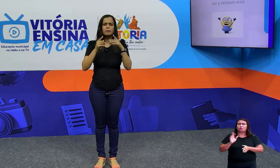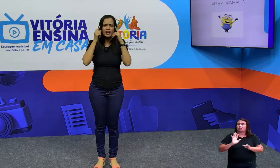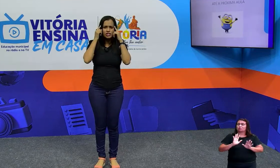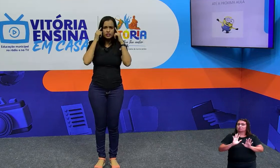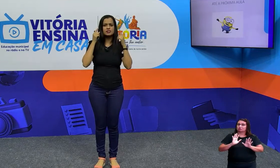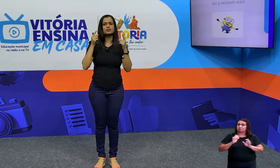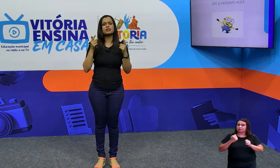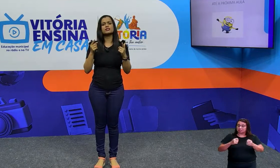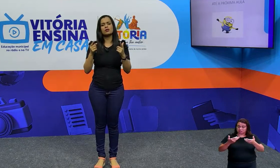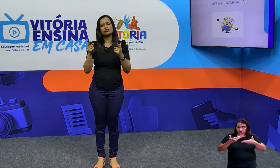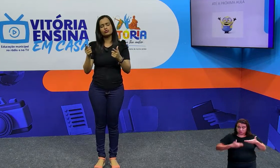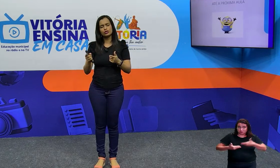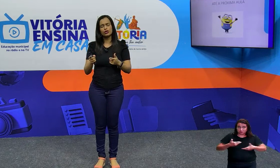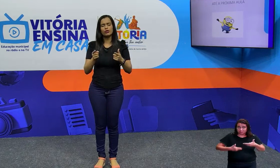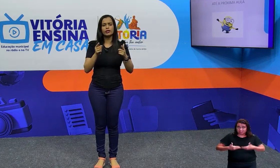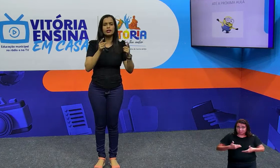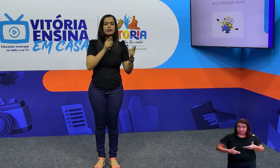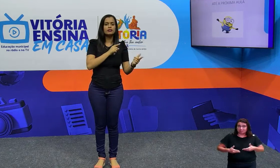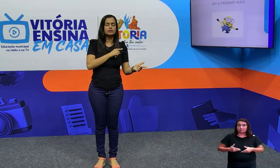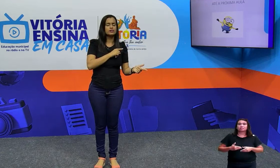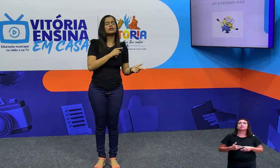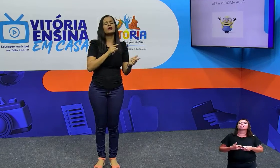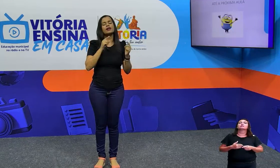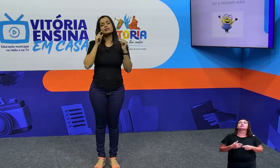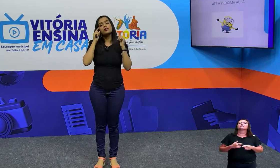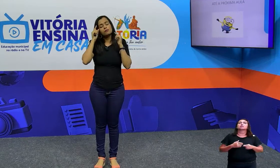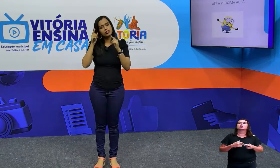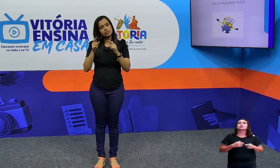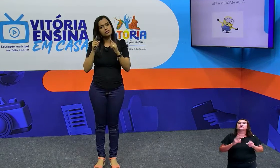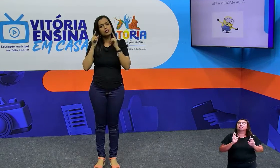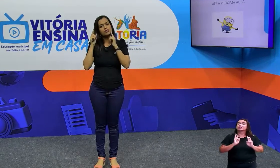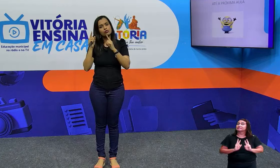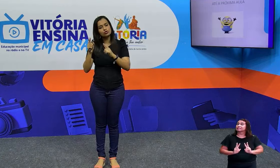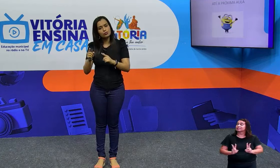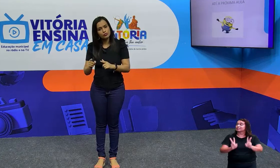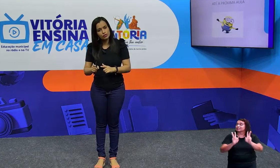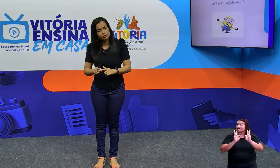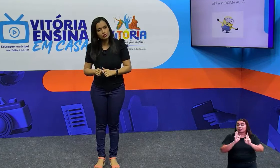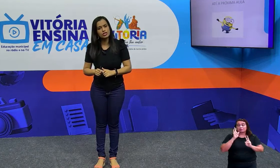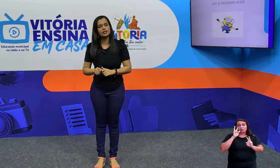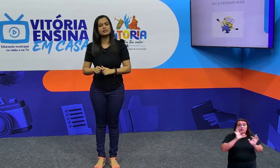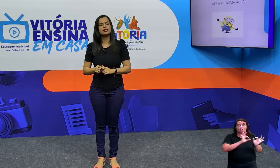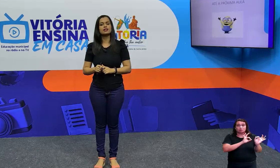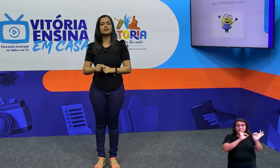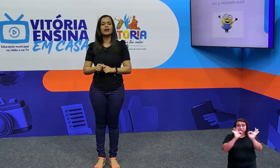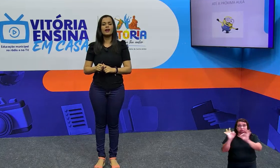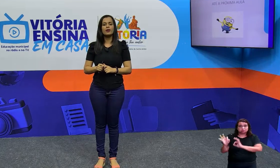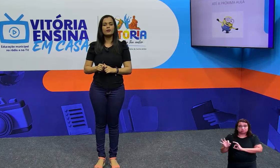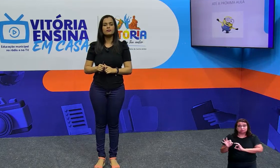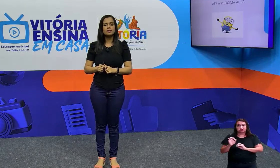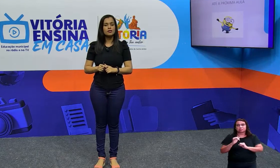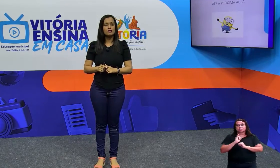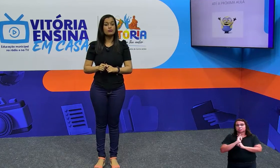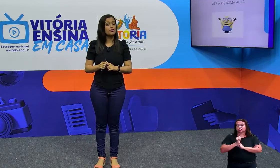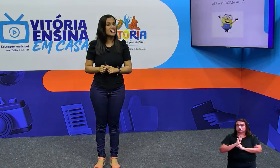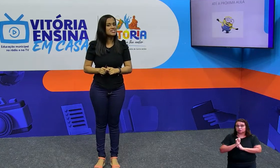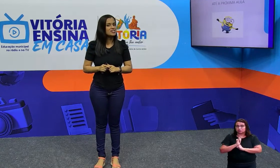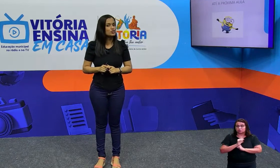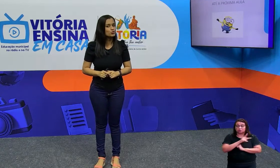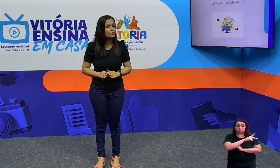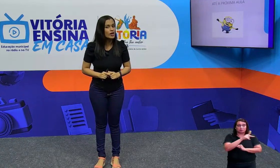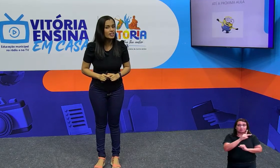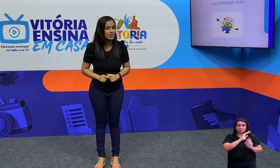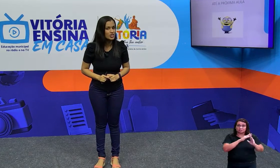cuida, preste atenção nas aulas do Vitória, do Ensino em Casa, preste atenção nas aulas dos professores lá na sala de aula,